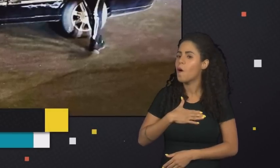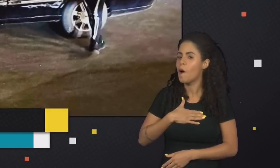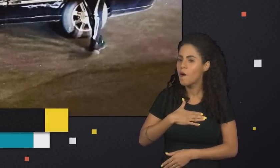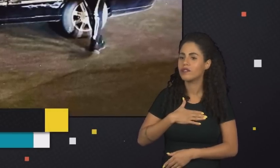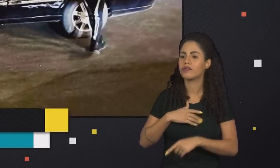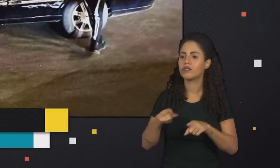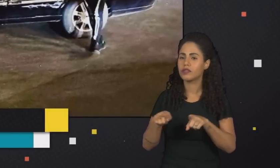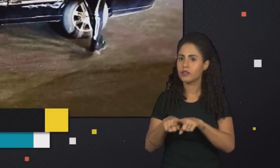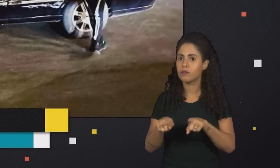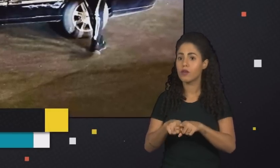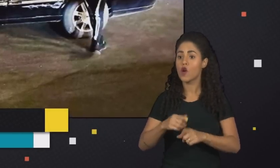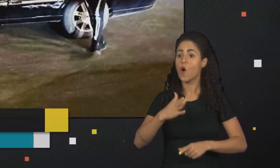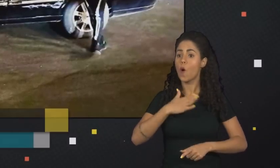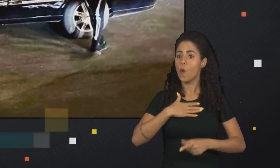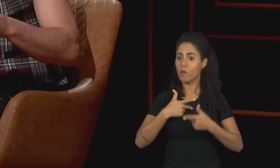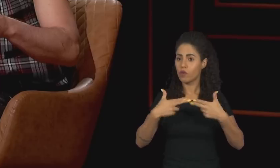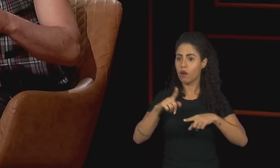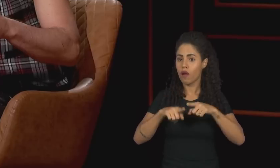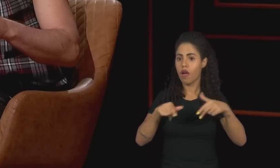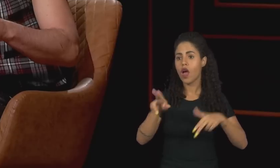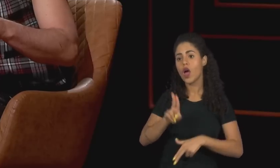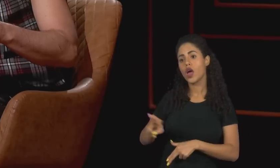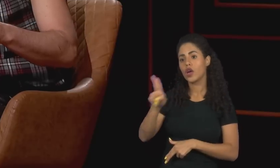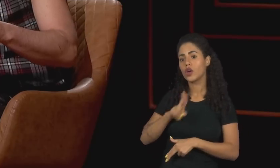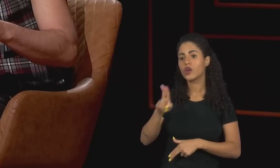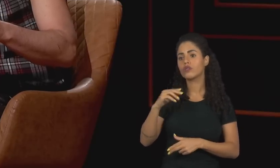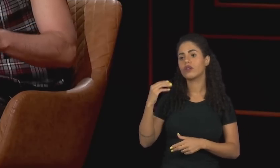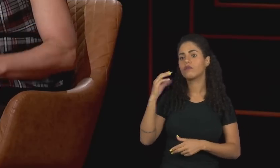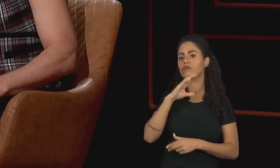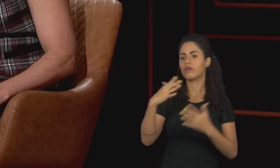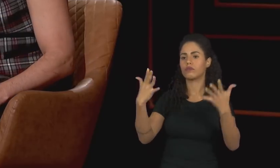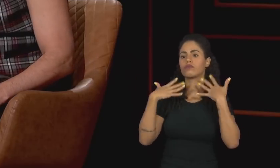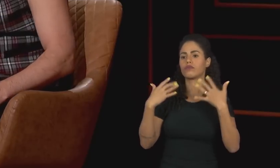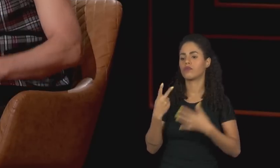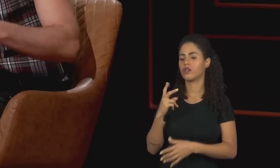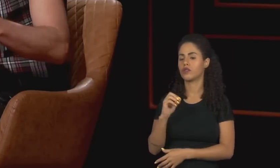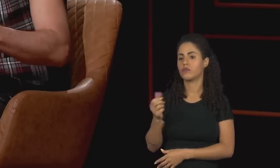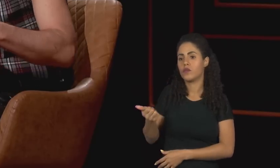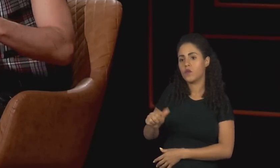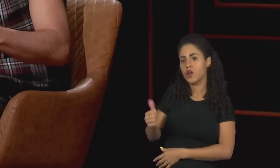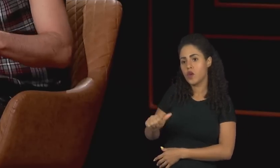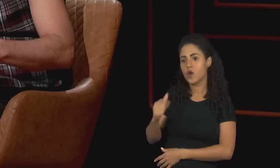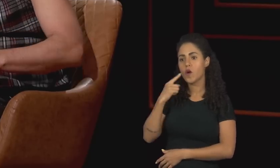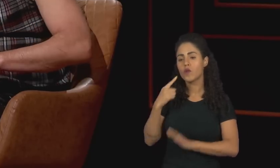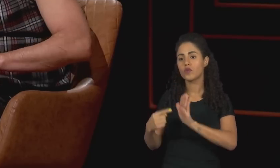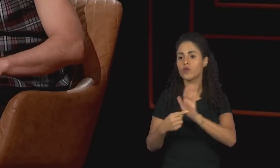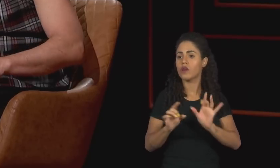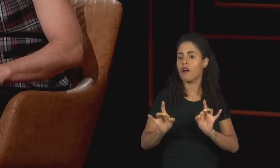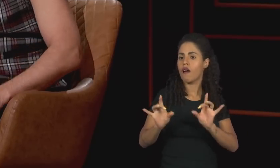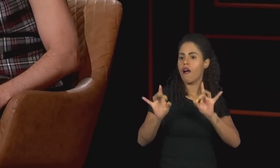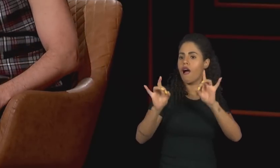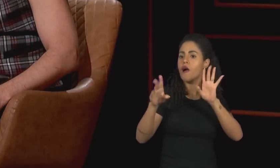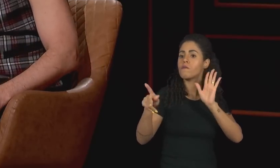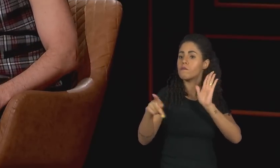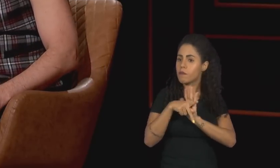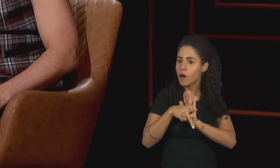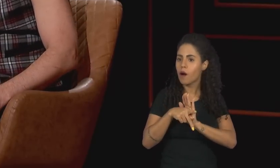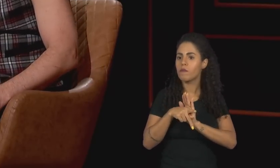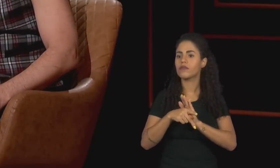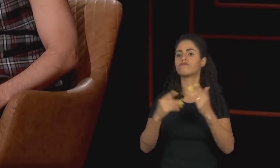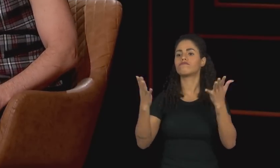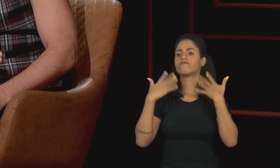eu doei o meu kilt que eu usei na Warped Tour no verão de 2011, que é um kilt especial que eu fiz para o verão.